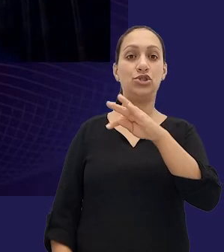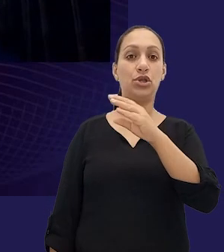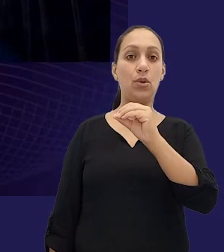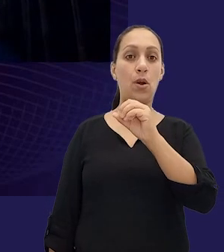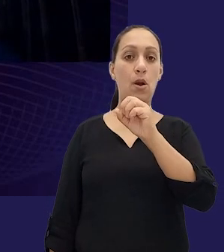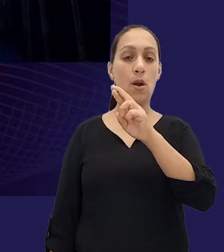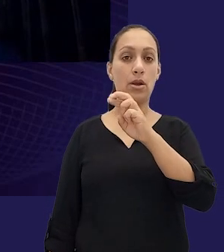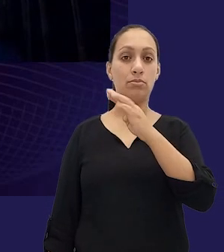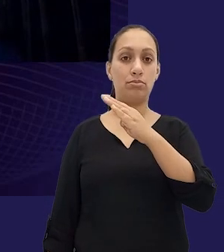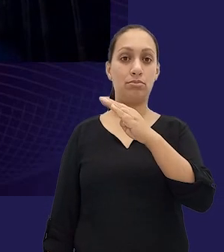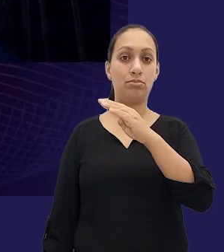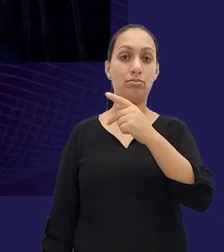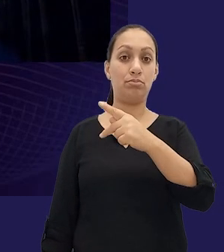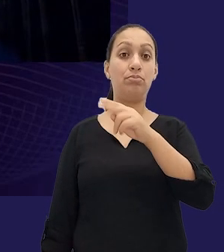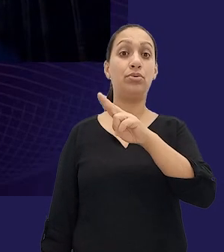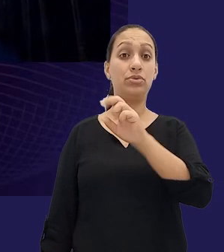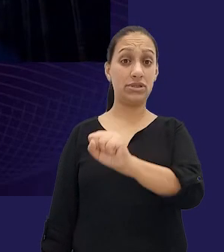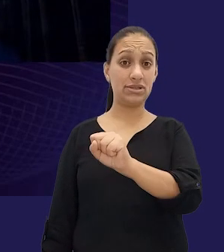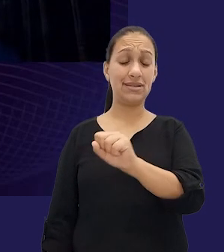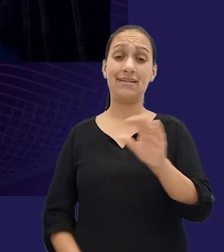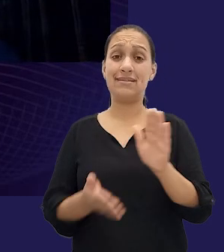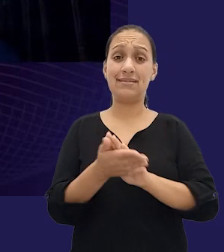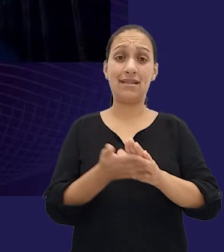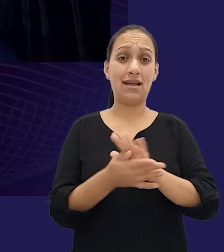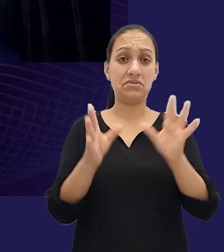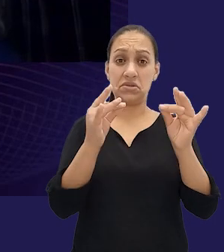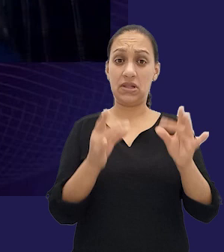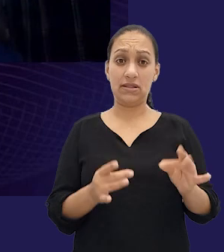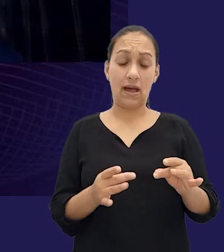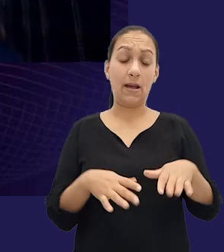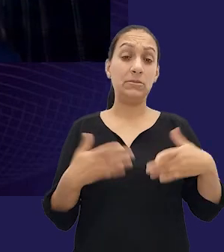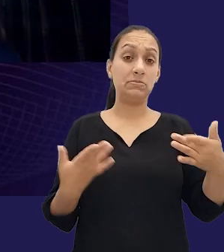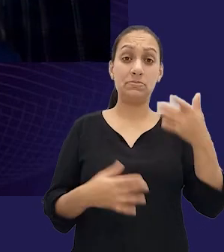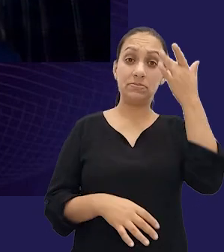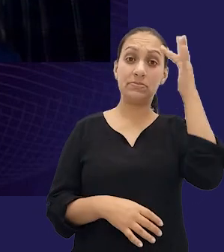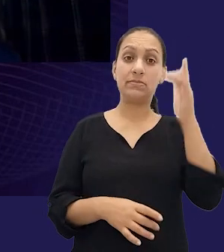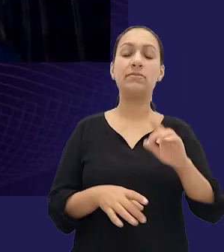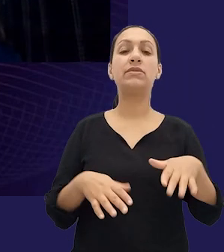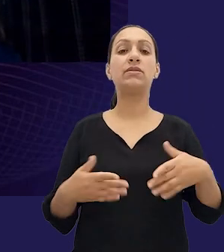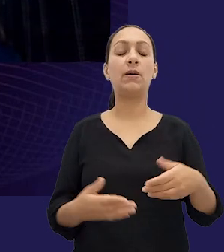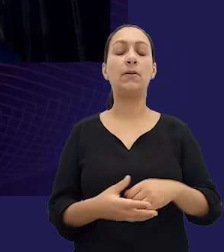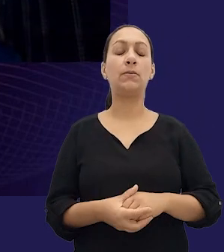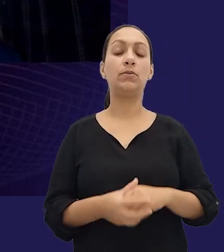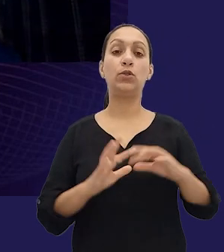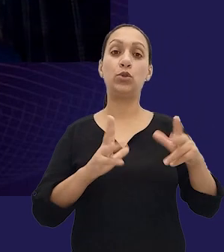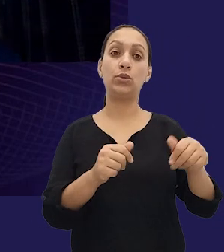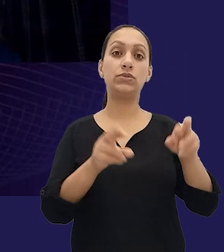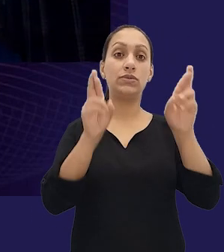né? Nada muito detalhado. E estamos todos aí na